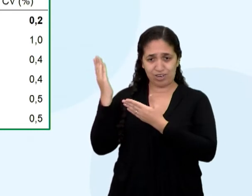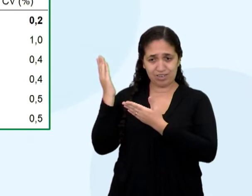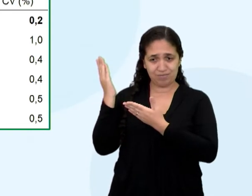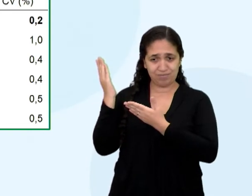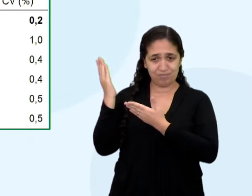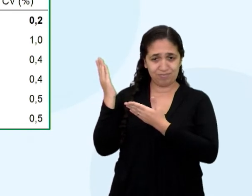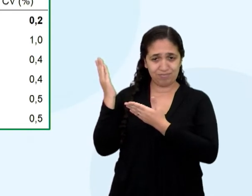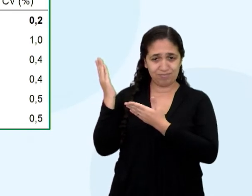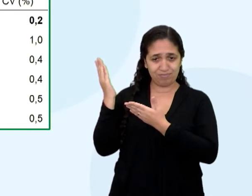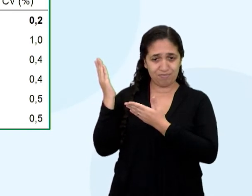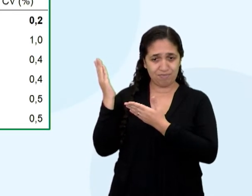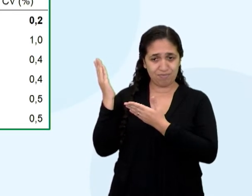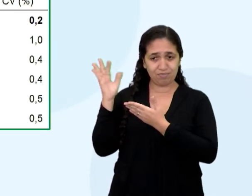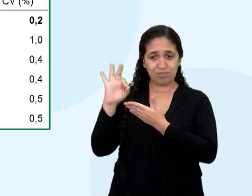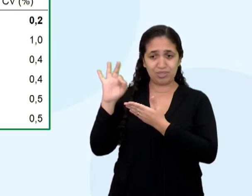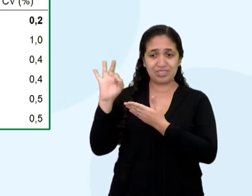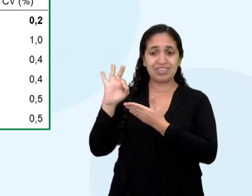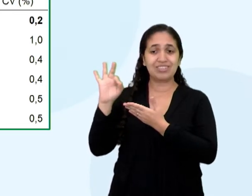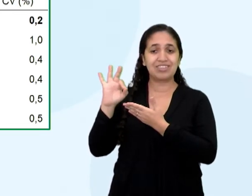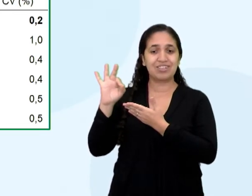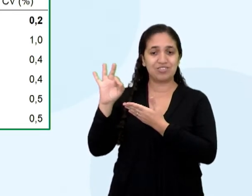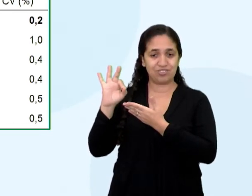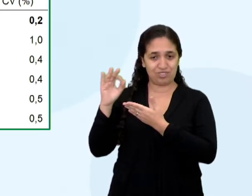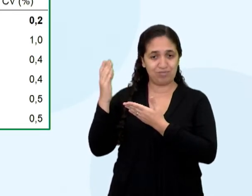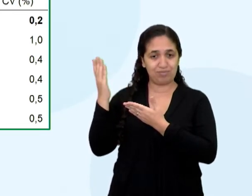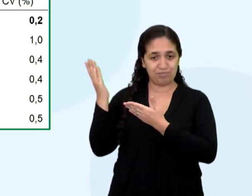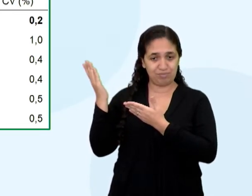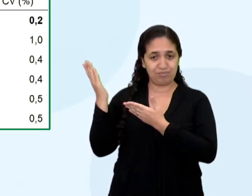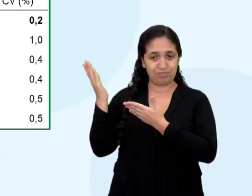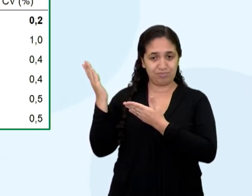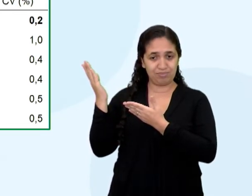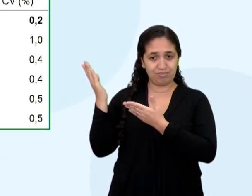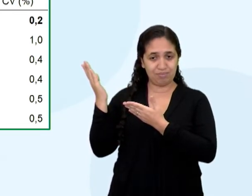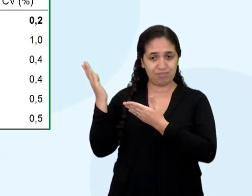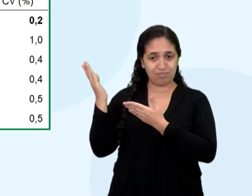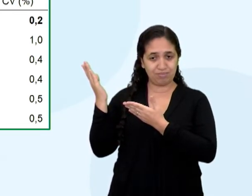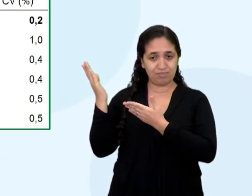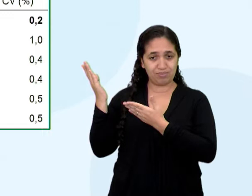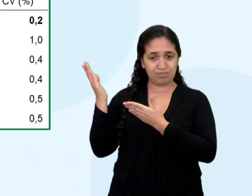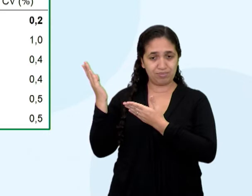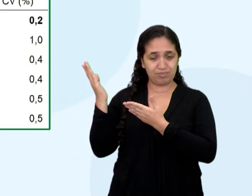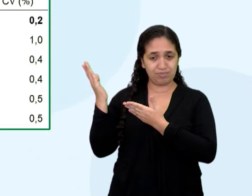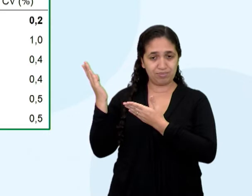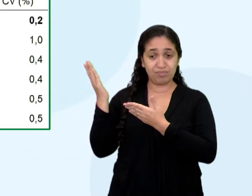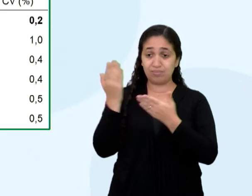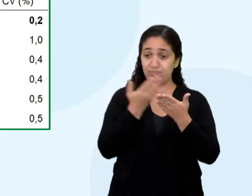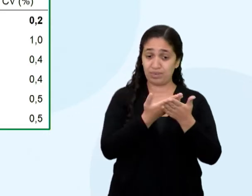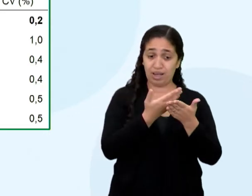ó, você vê, ó, percebe? Ó, tá aqui, com referência às aulas